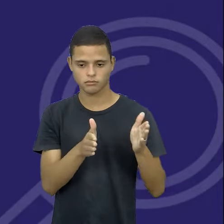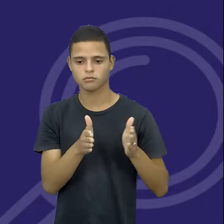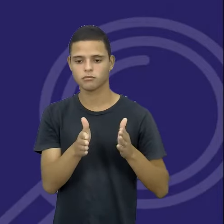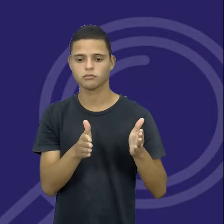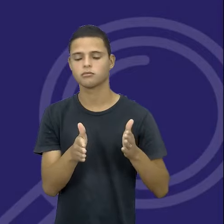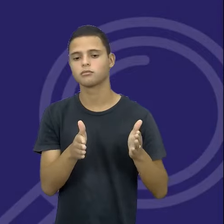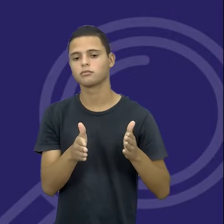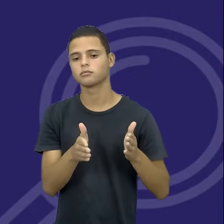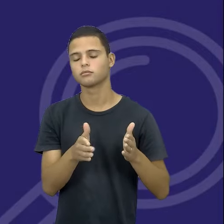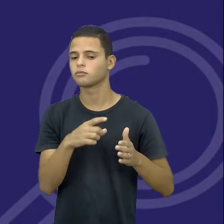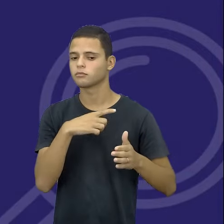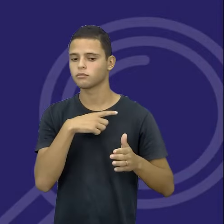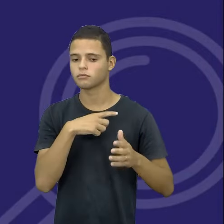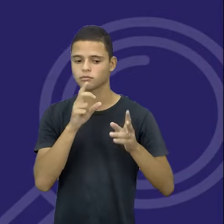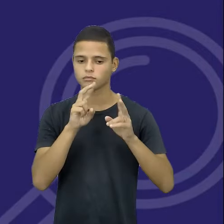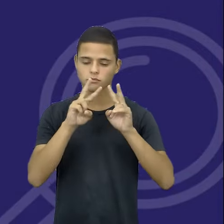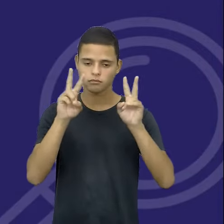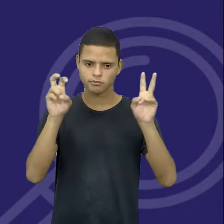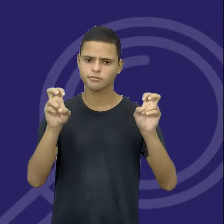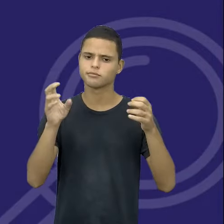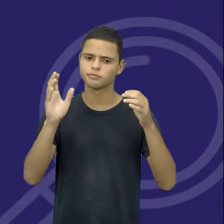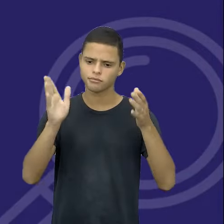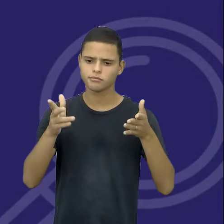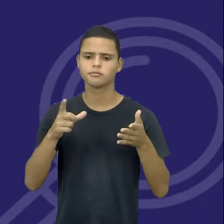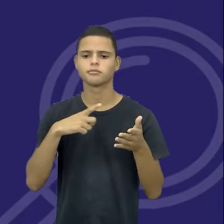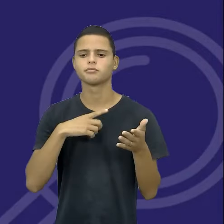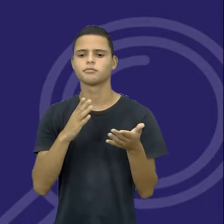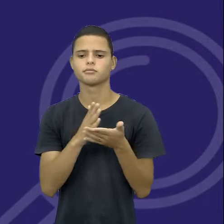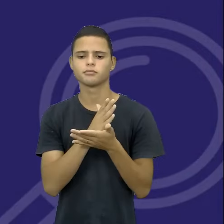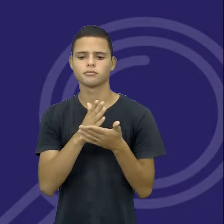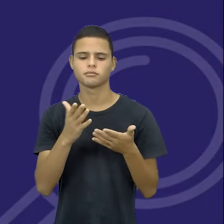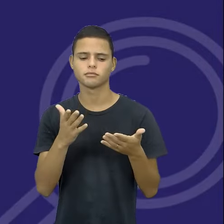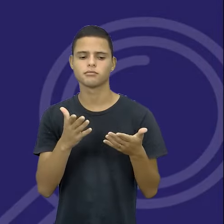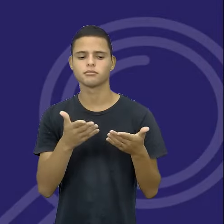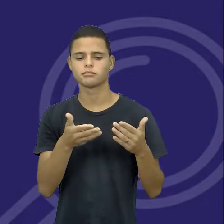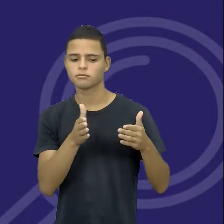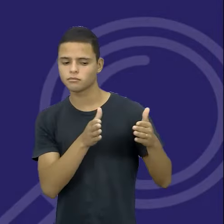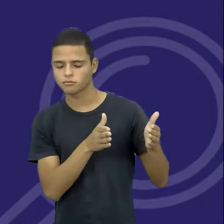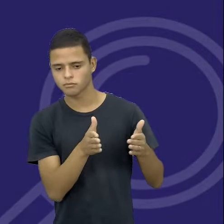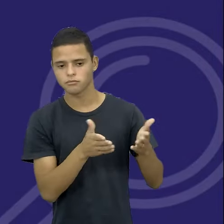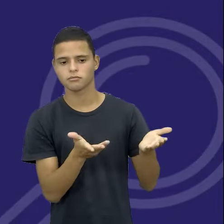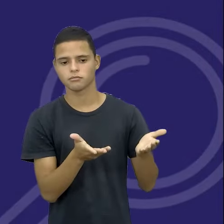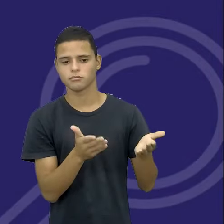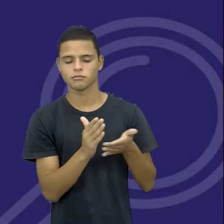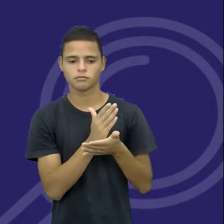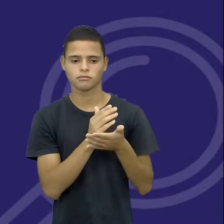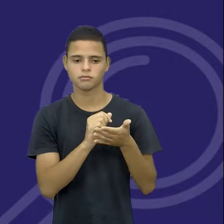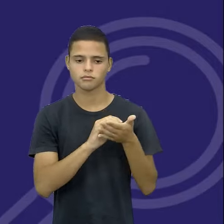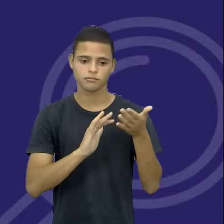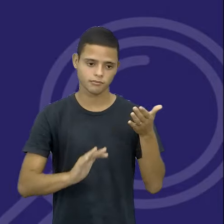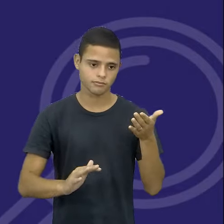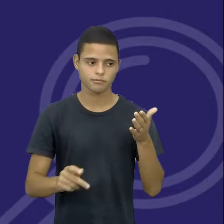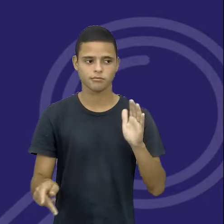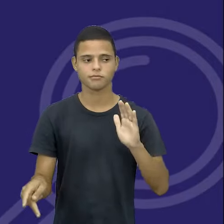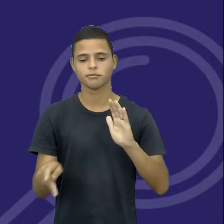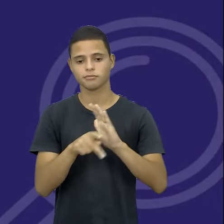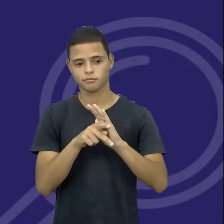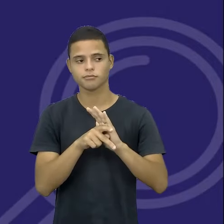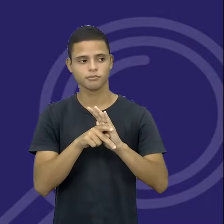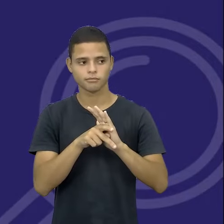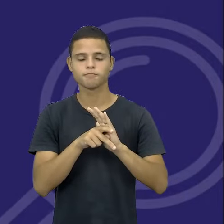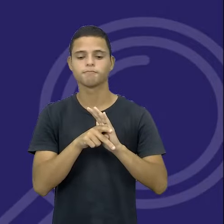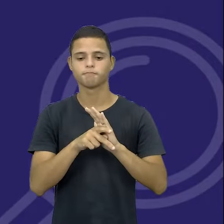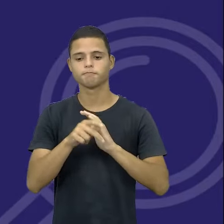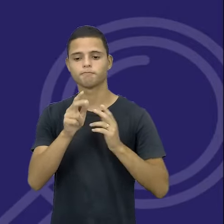oferecido esse problema, ele já passou por algumas situações, já passou por algumas atividades, né, ali no próprio material, não